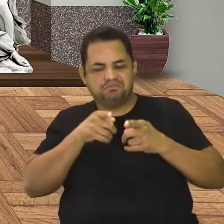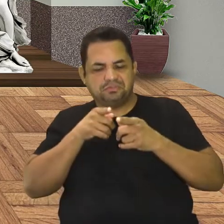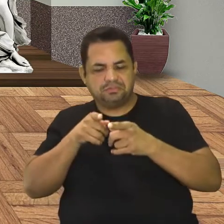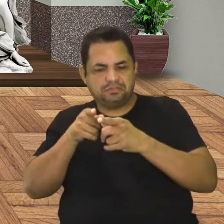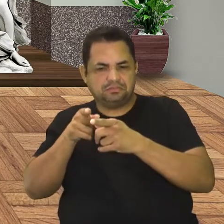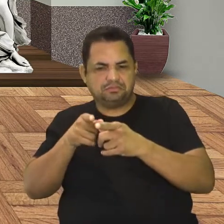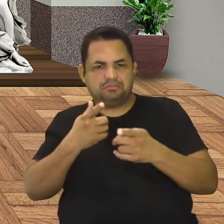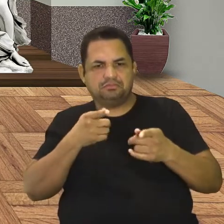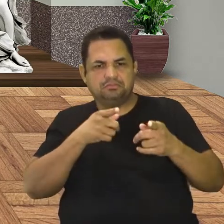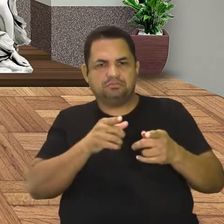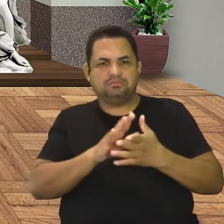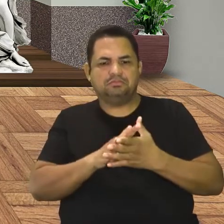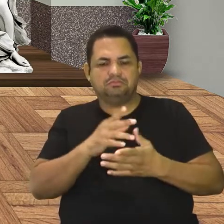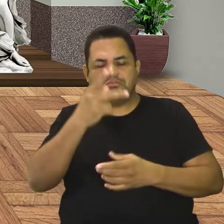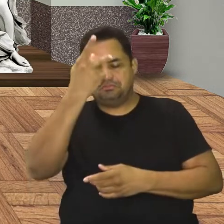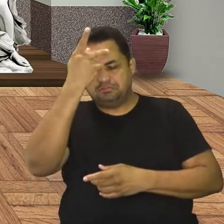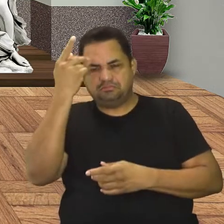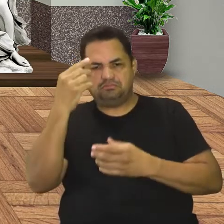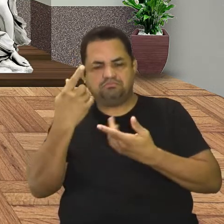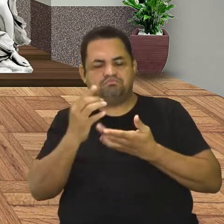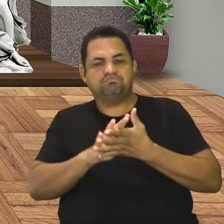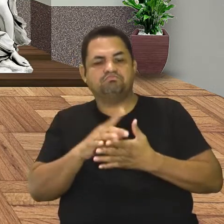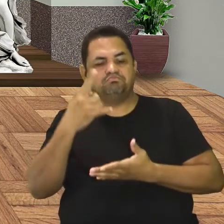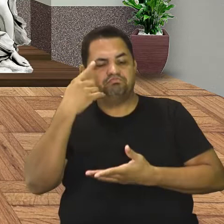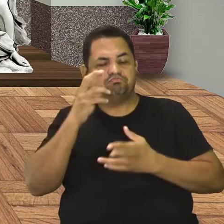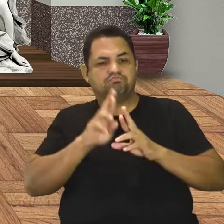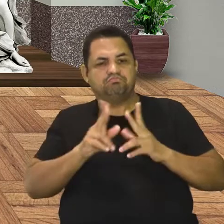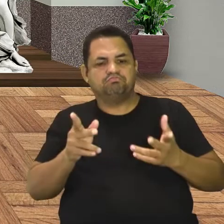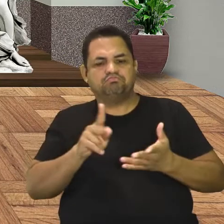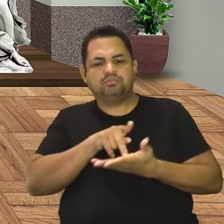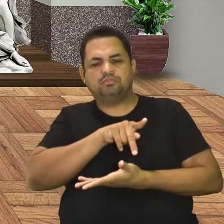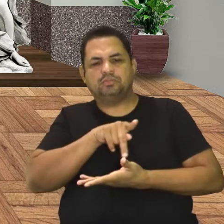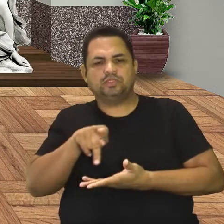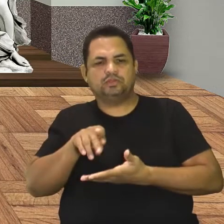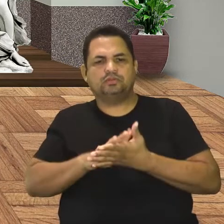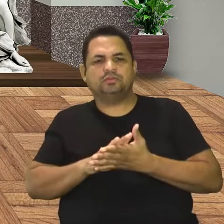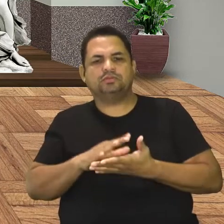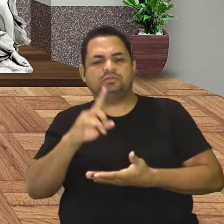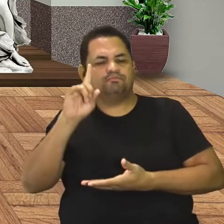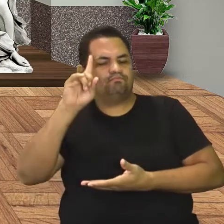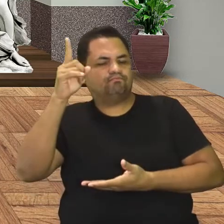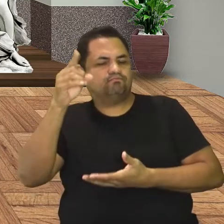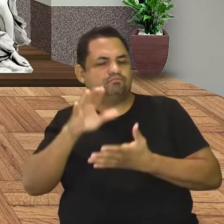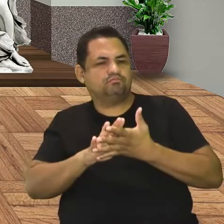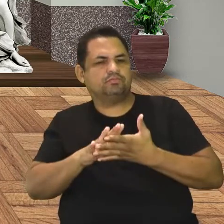perseguição às pessoas que pensavam diferente, professores, intelectuais, artistas,